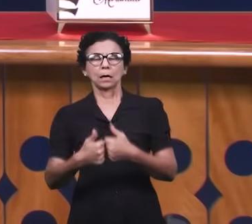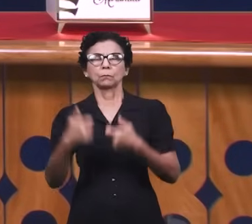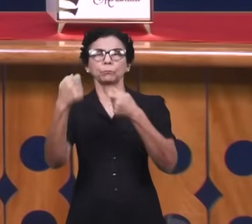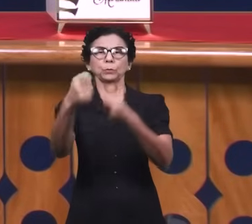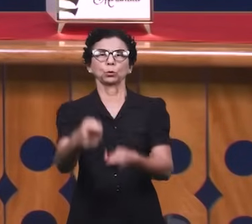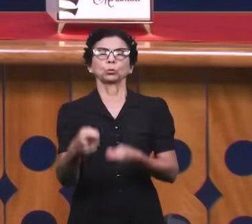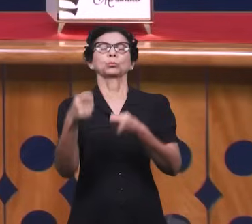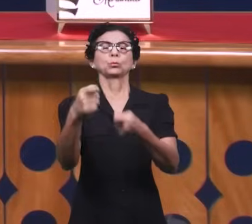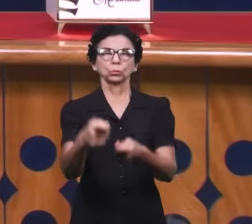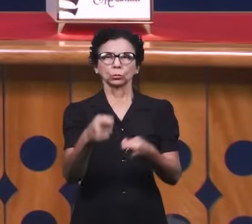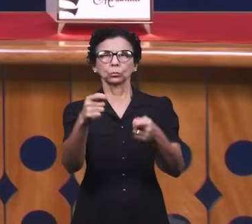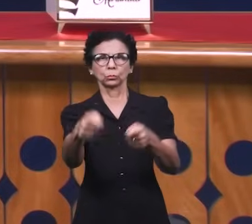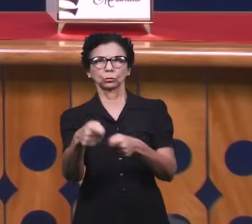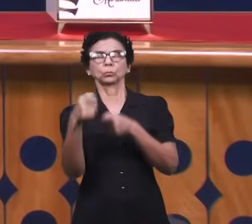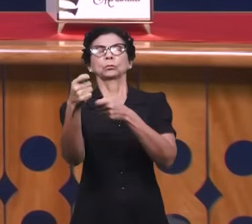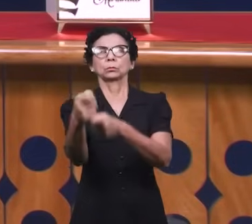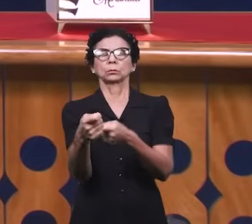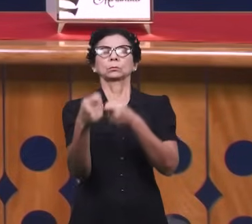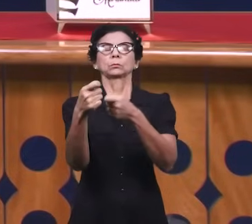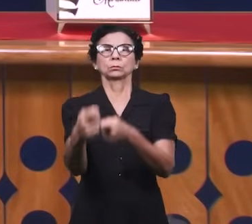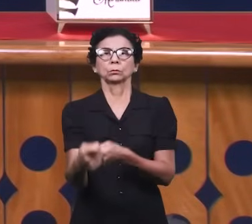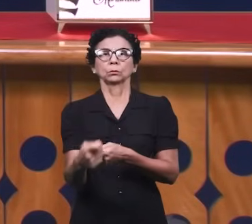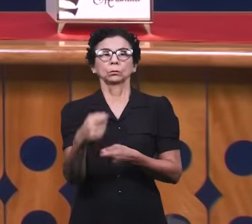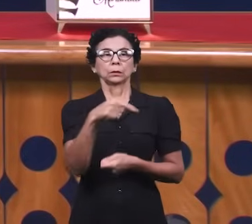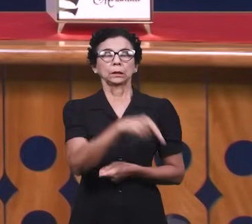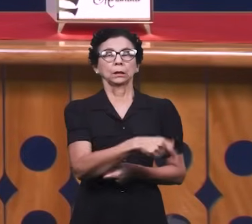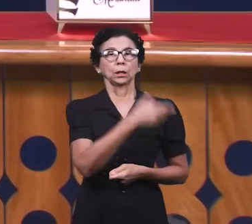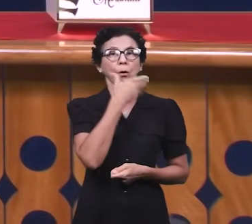mão e Deus fulminou ele.